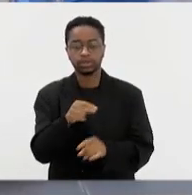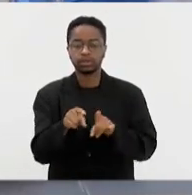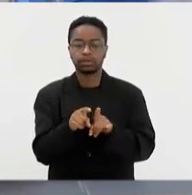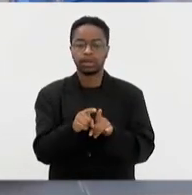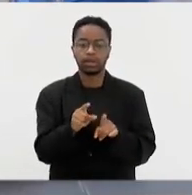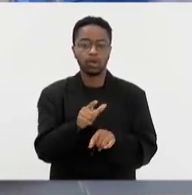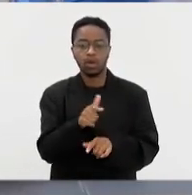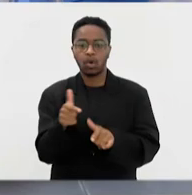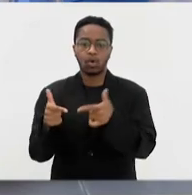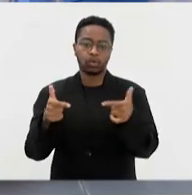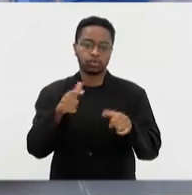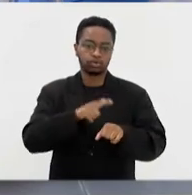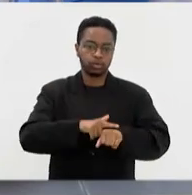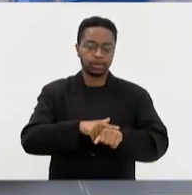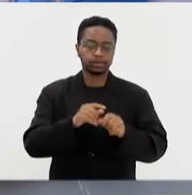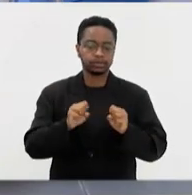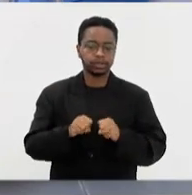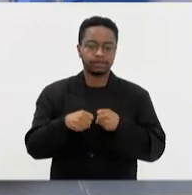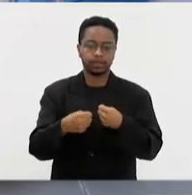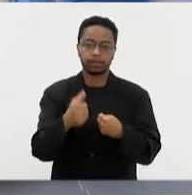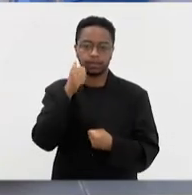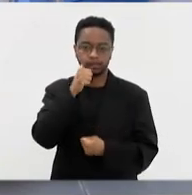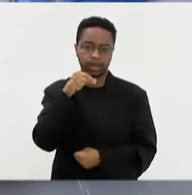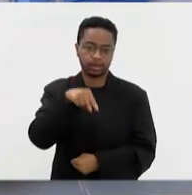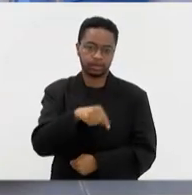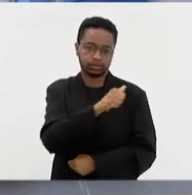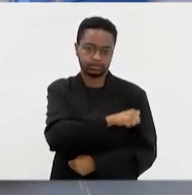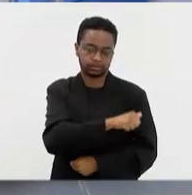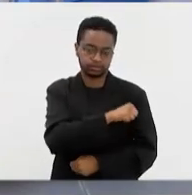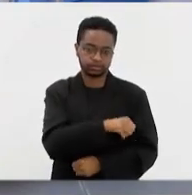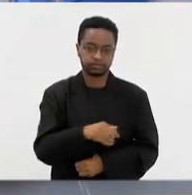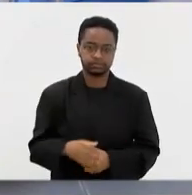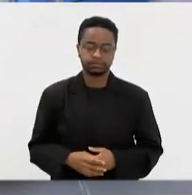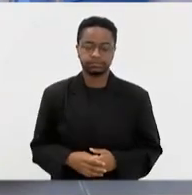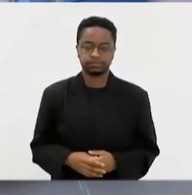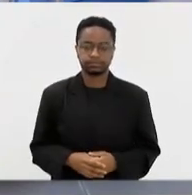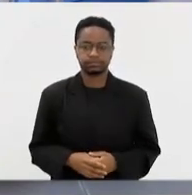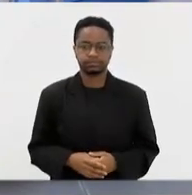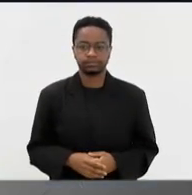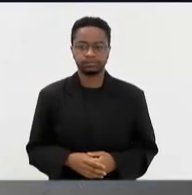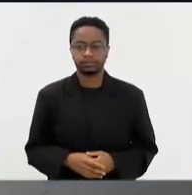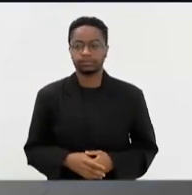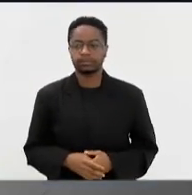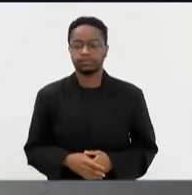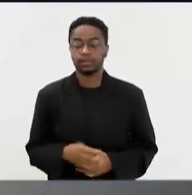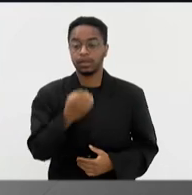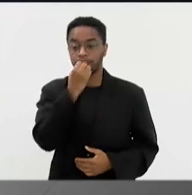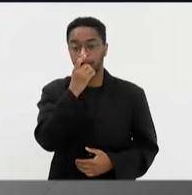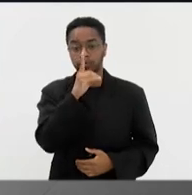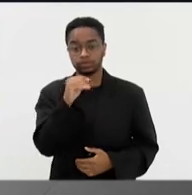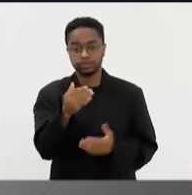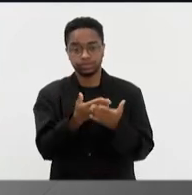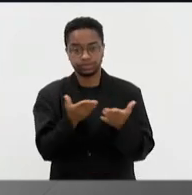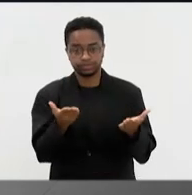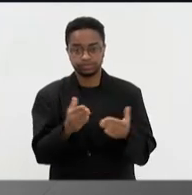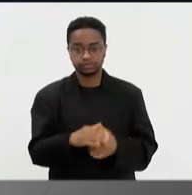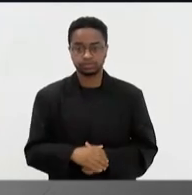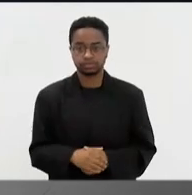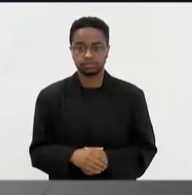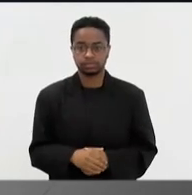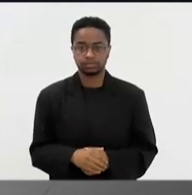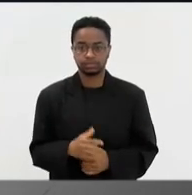outros momentos na defesa das mulheres do Estado do Rio de Janeiro. Deputada Índia Armelau. Bom dia. Primeiro, eu